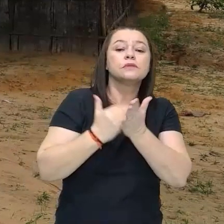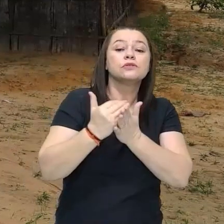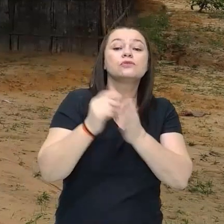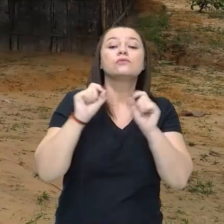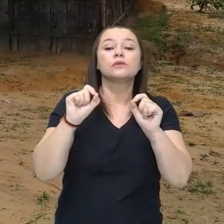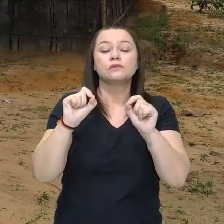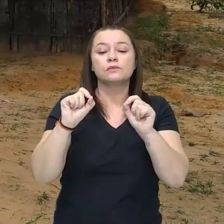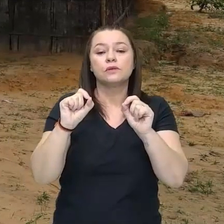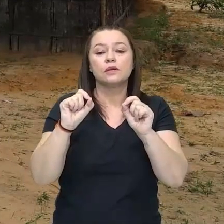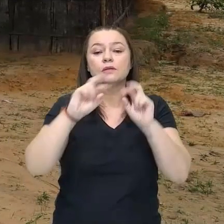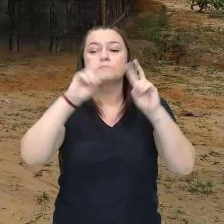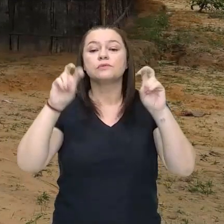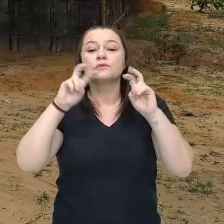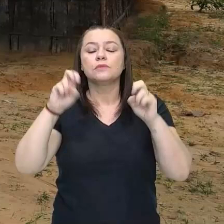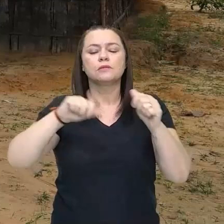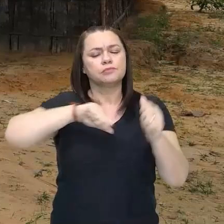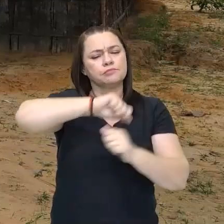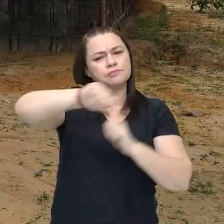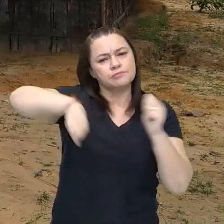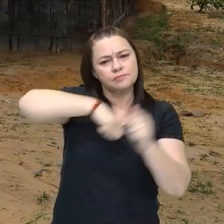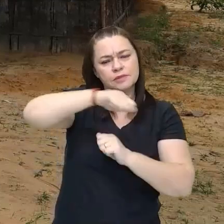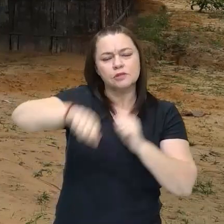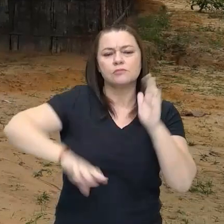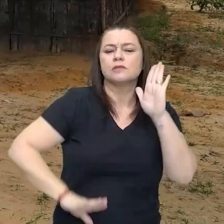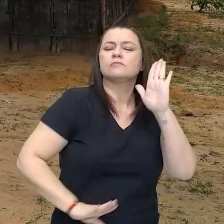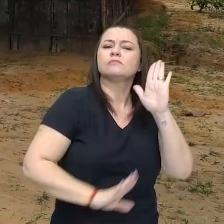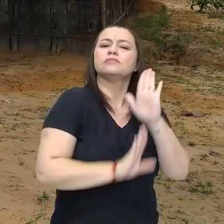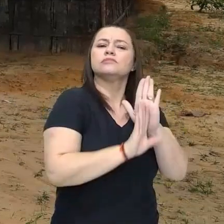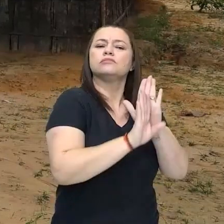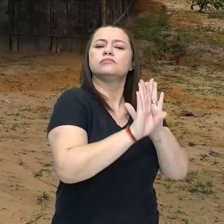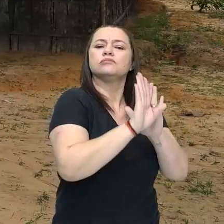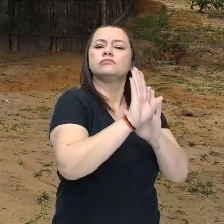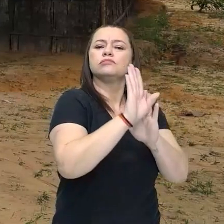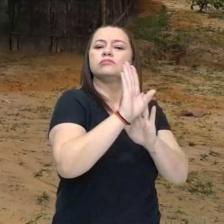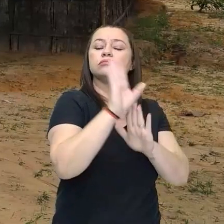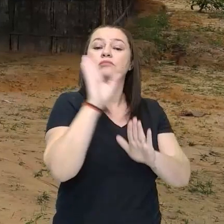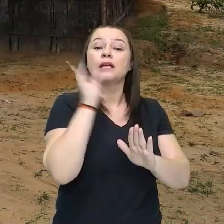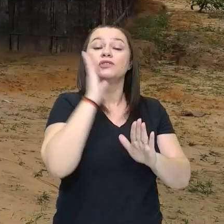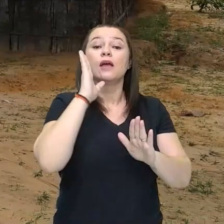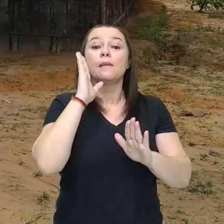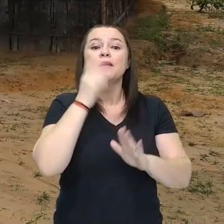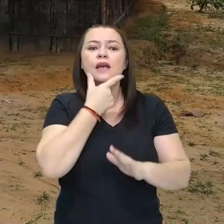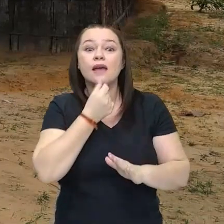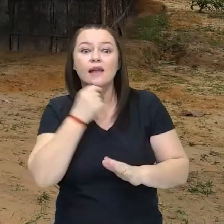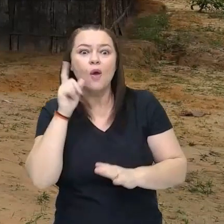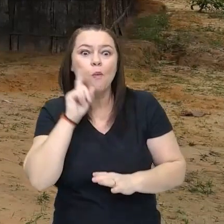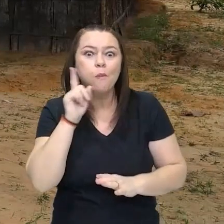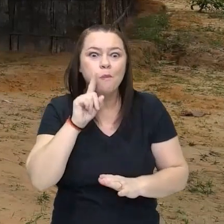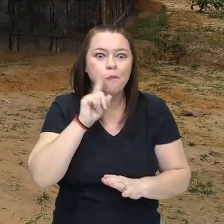falando sobre a nossa economia que estava indo muito bem, até que de repente veio aquele inglês